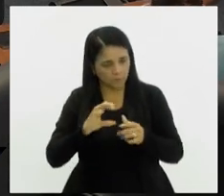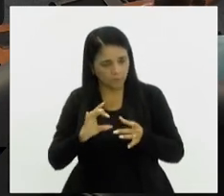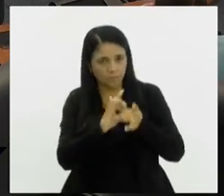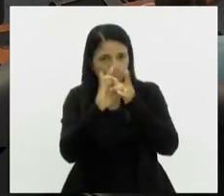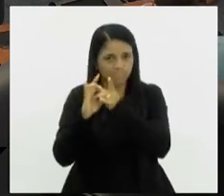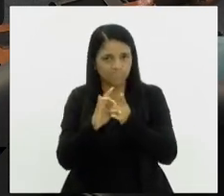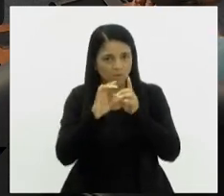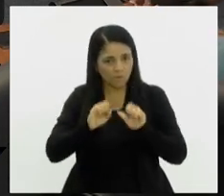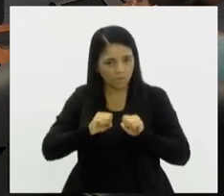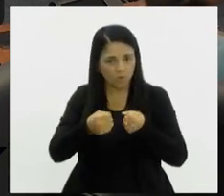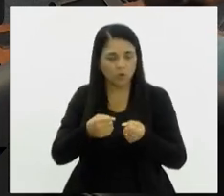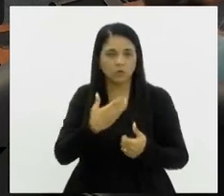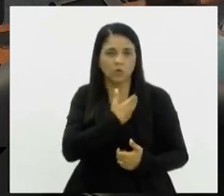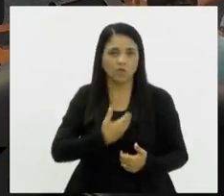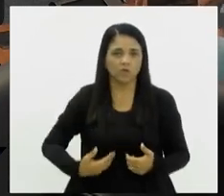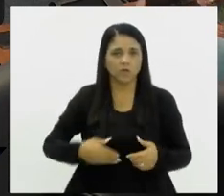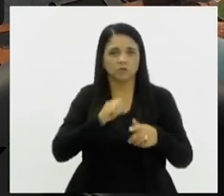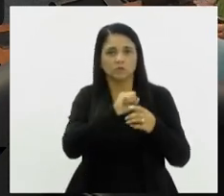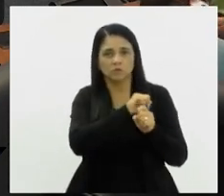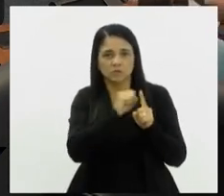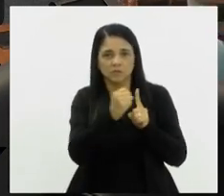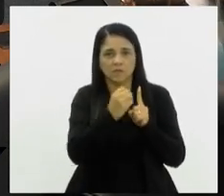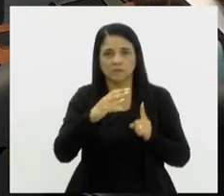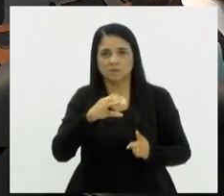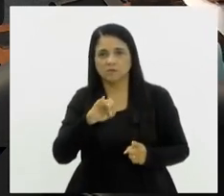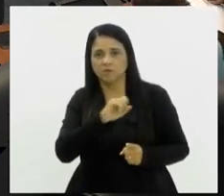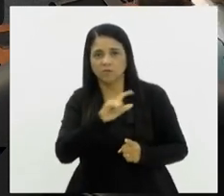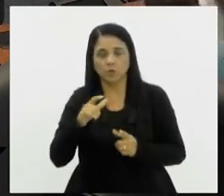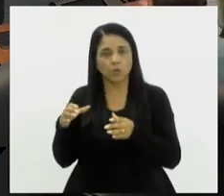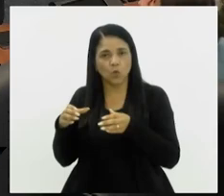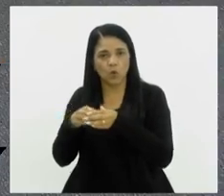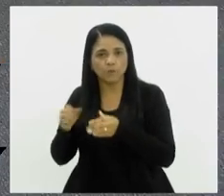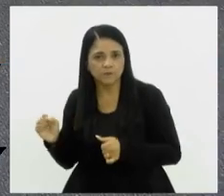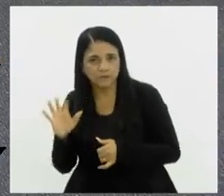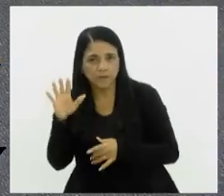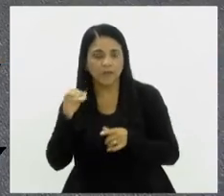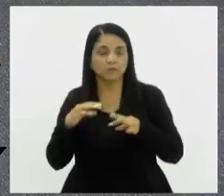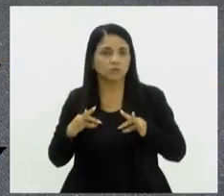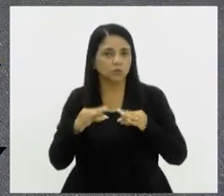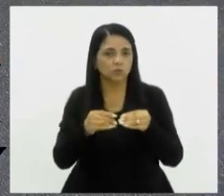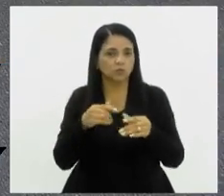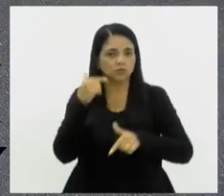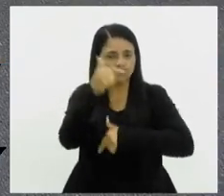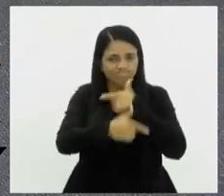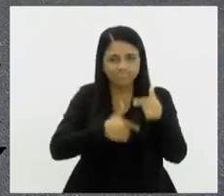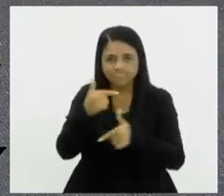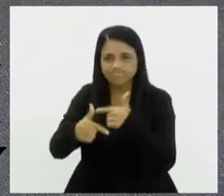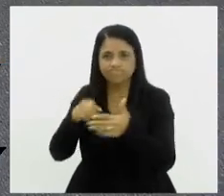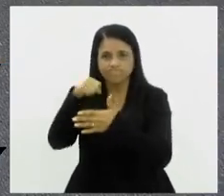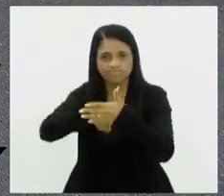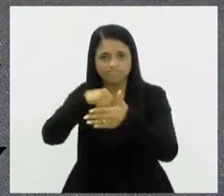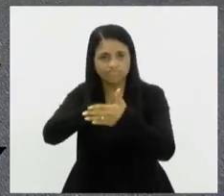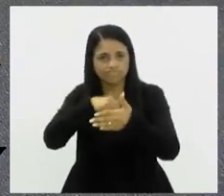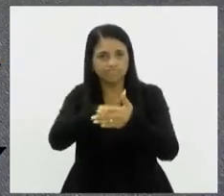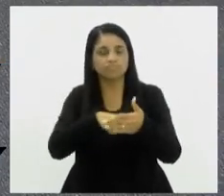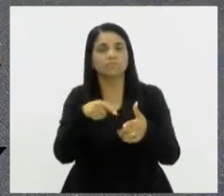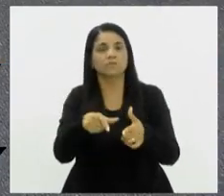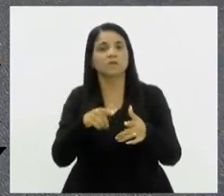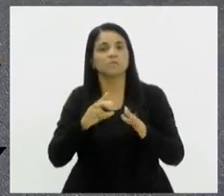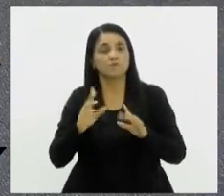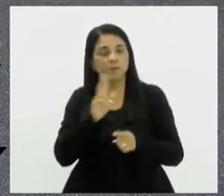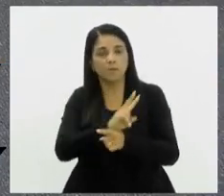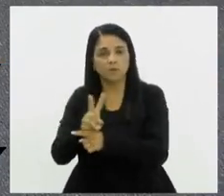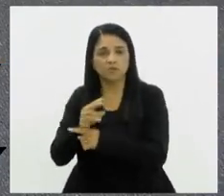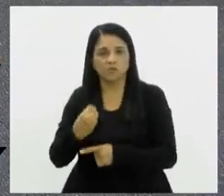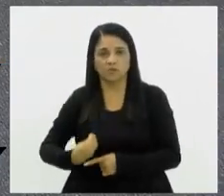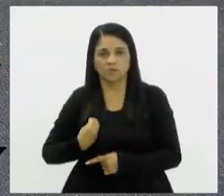no caso, governo, sociedade civil, comunidade, em um esforço coletivo para proteger a vida dos nossos cidadãos e